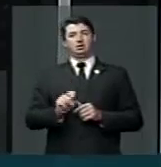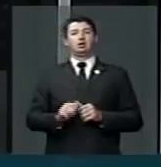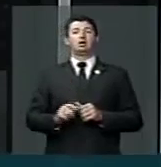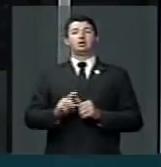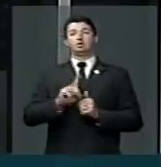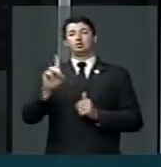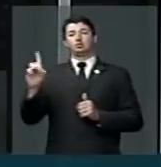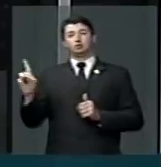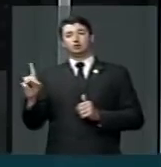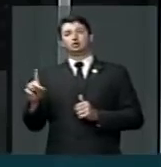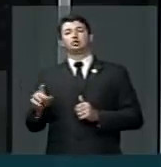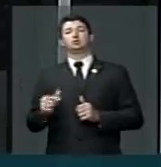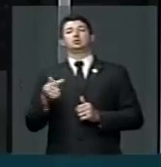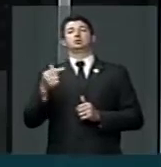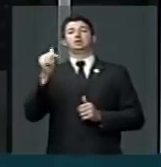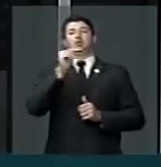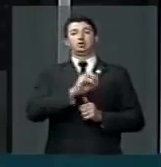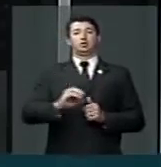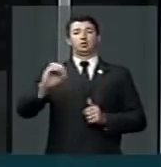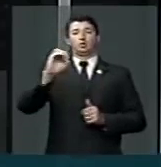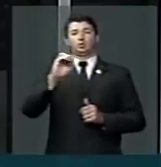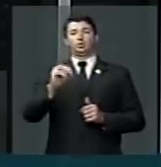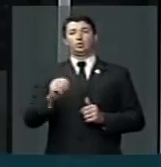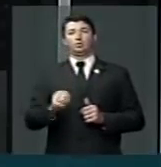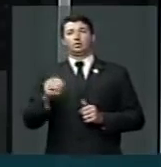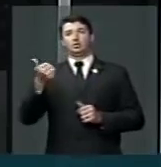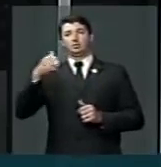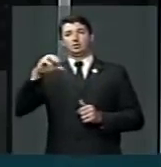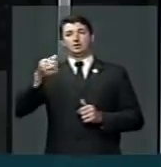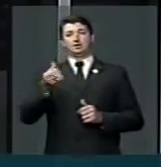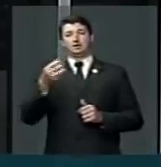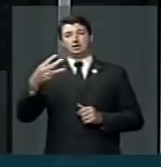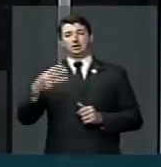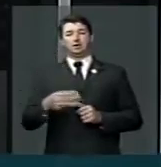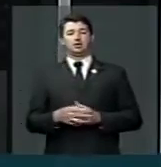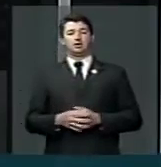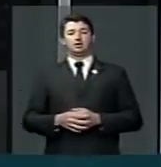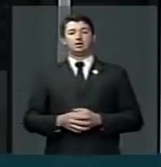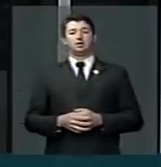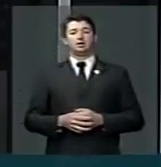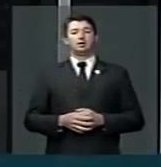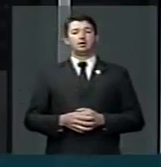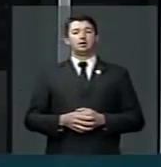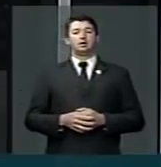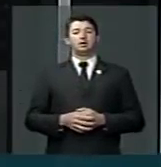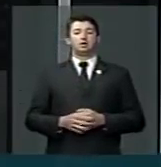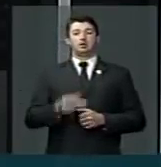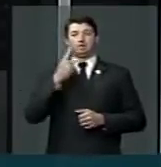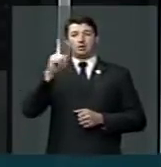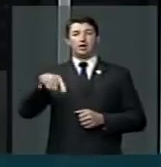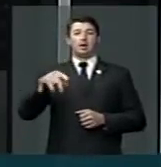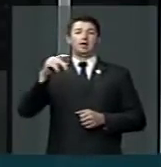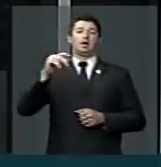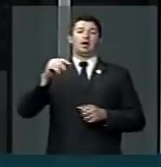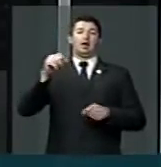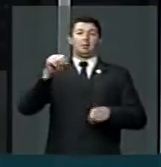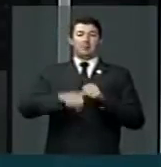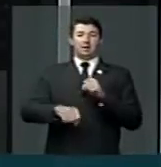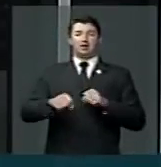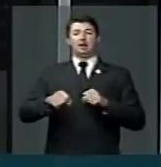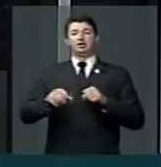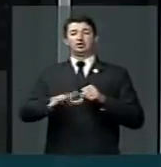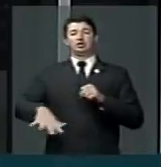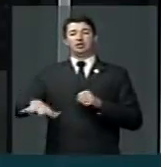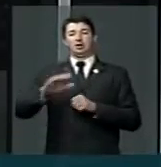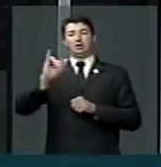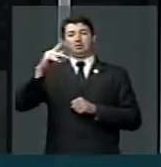no dia 7 de outubro de 1963, o que foi denominado Massacre de Patinga.